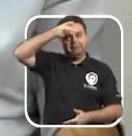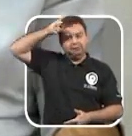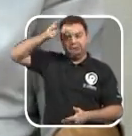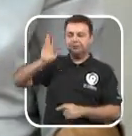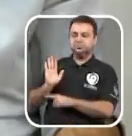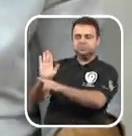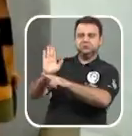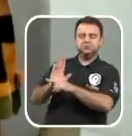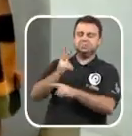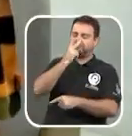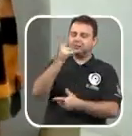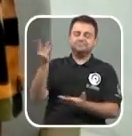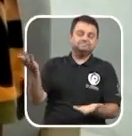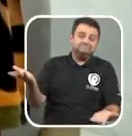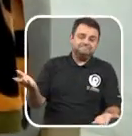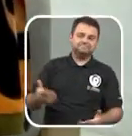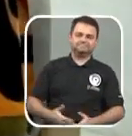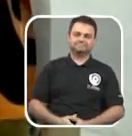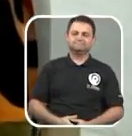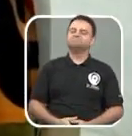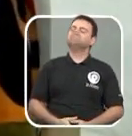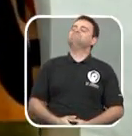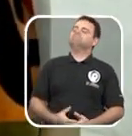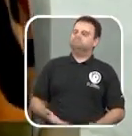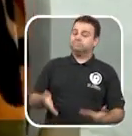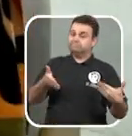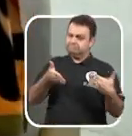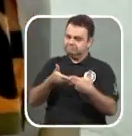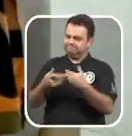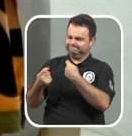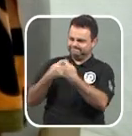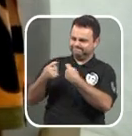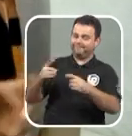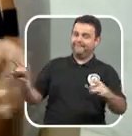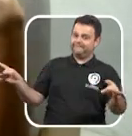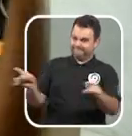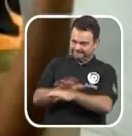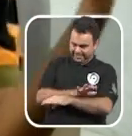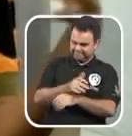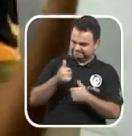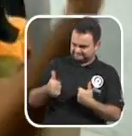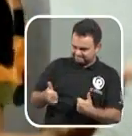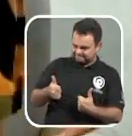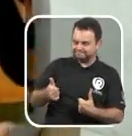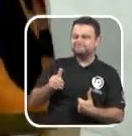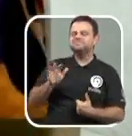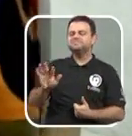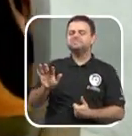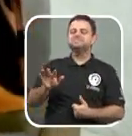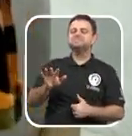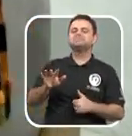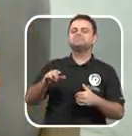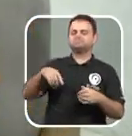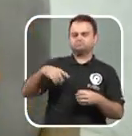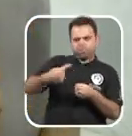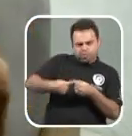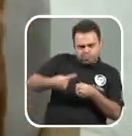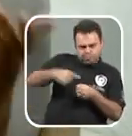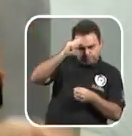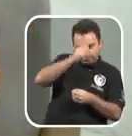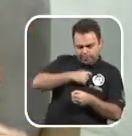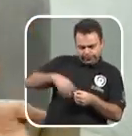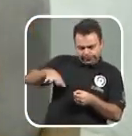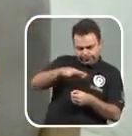festival. Vereador, a gente está se encaminhando para o fim da nossa entrevista e agora eu queria falar um pouquinho mais de um cenário para além de Rio Preto. O senhor é